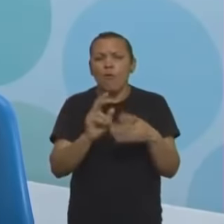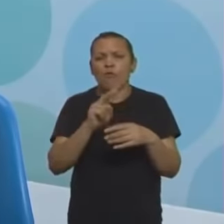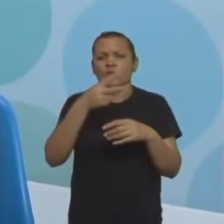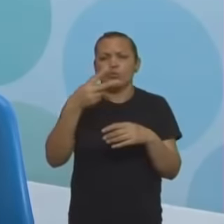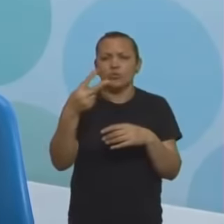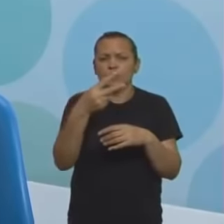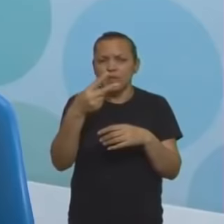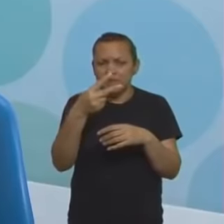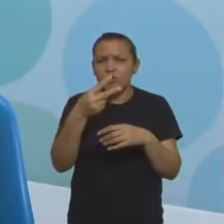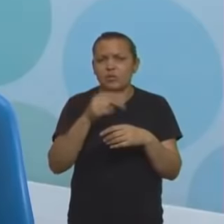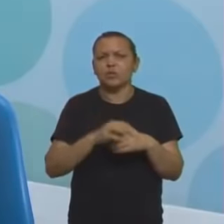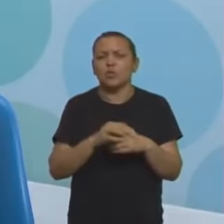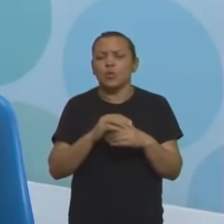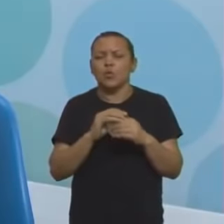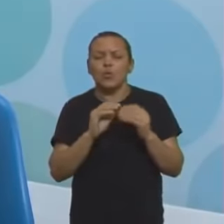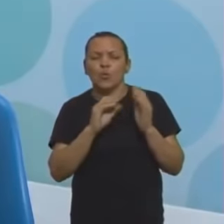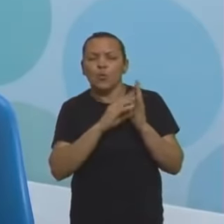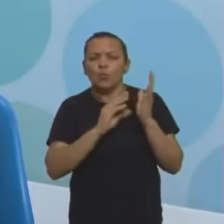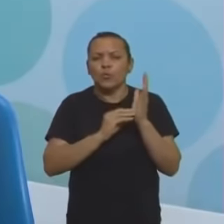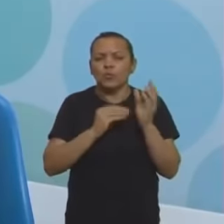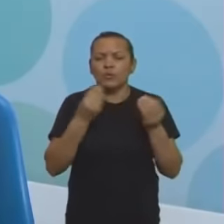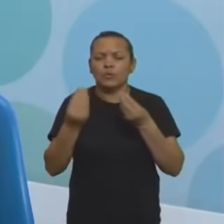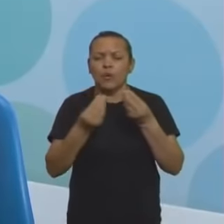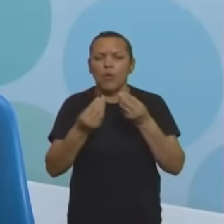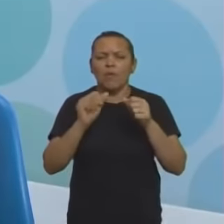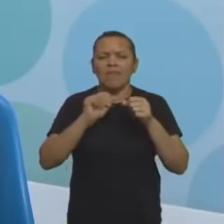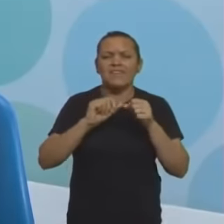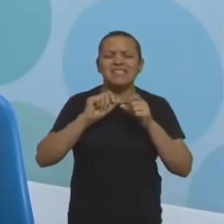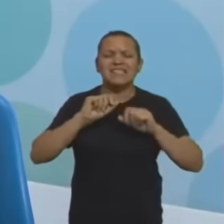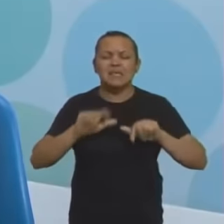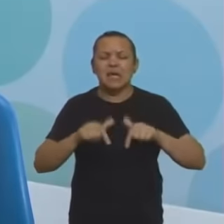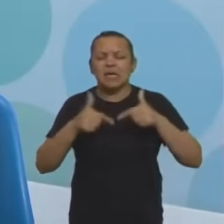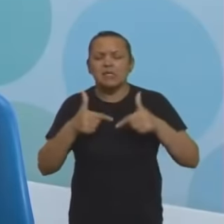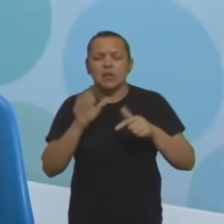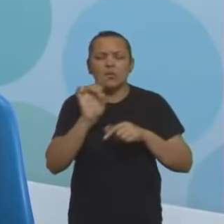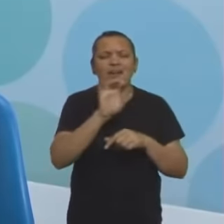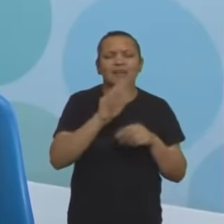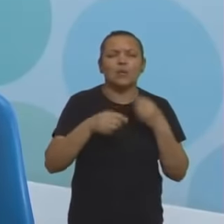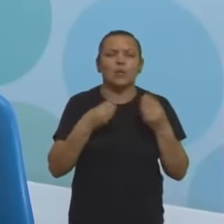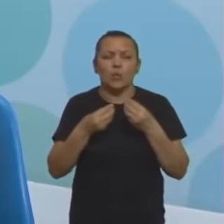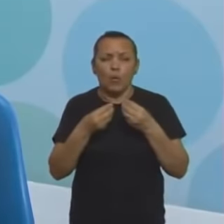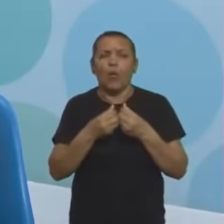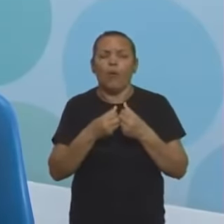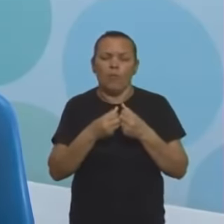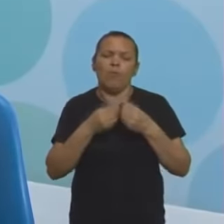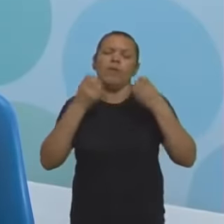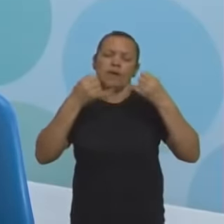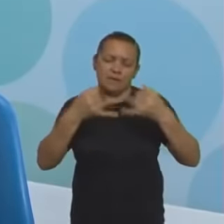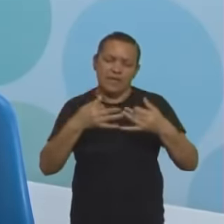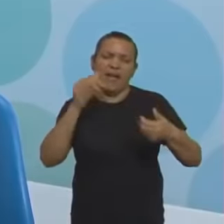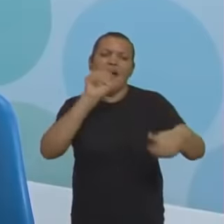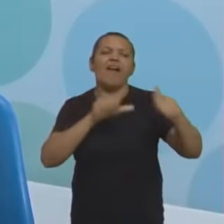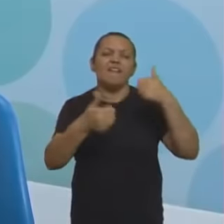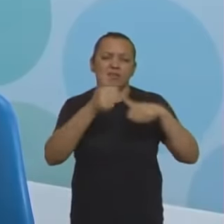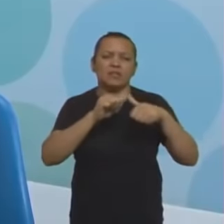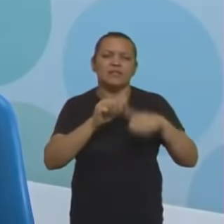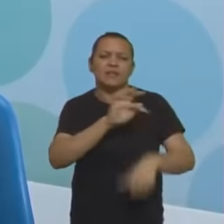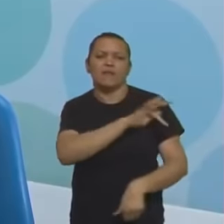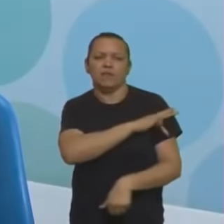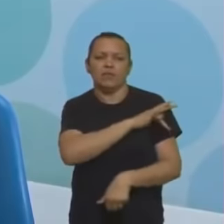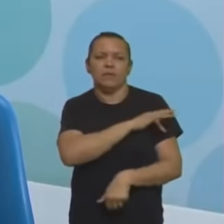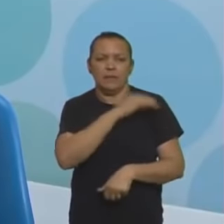prática deste componente aí o ano que vem nos anos iniciais do ensino fundamental,